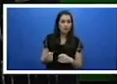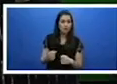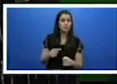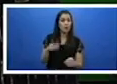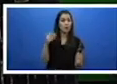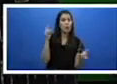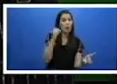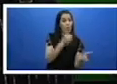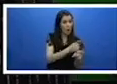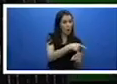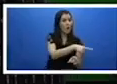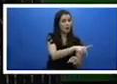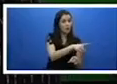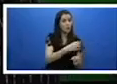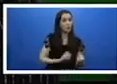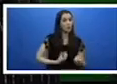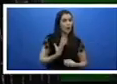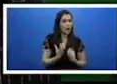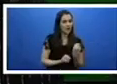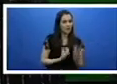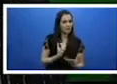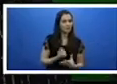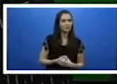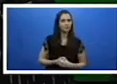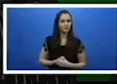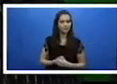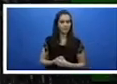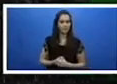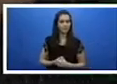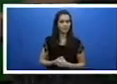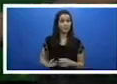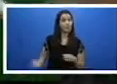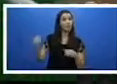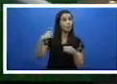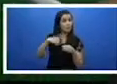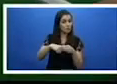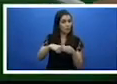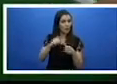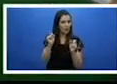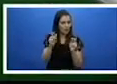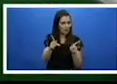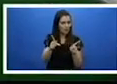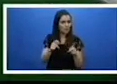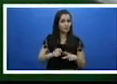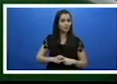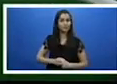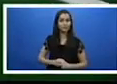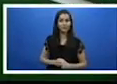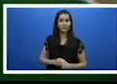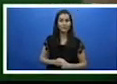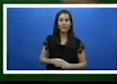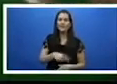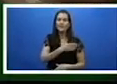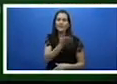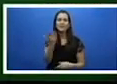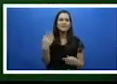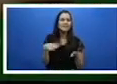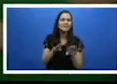página 75. Vocês vão ter que voltar lá na página, ok? E vocês